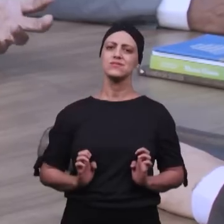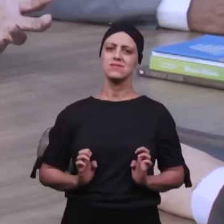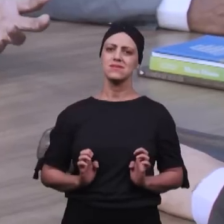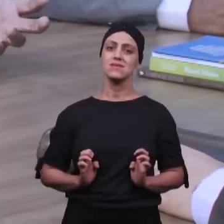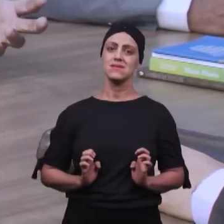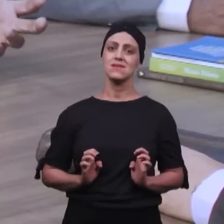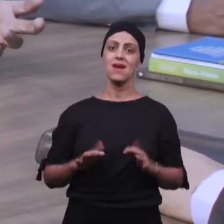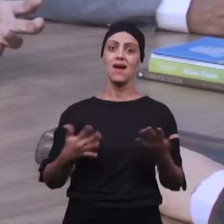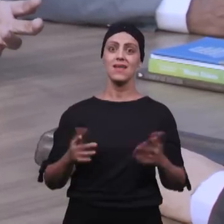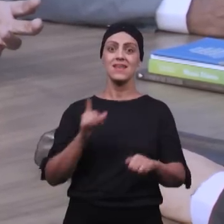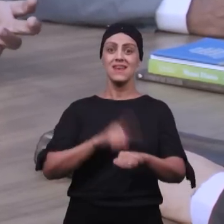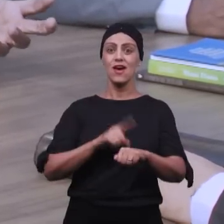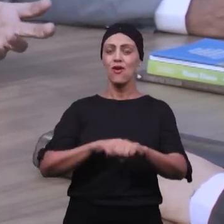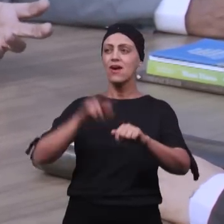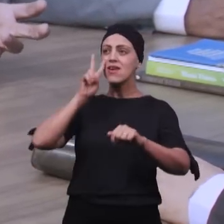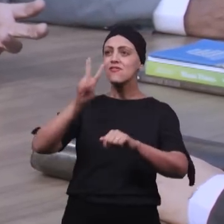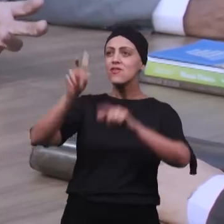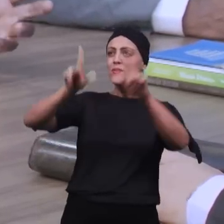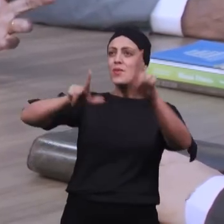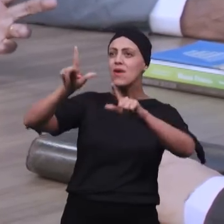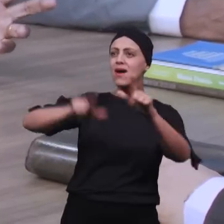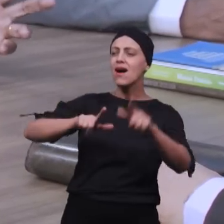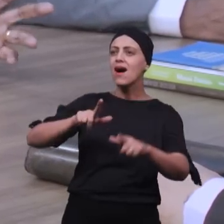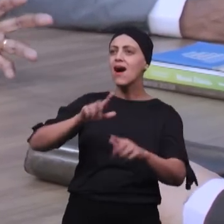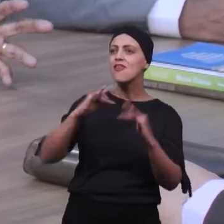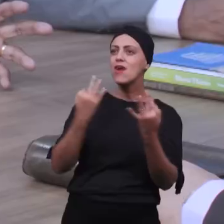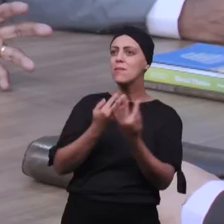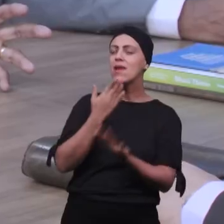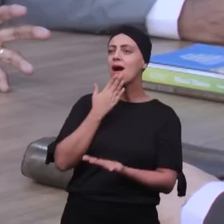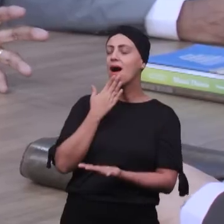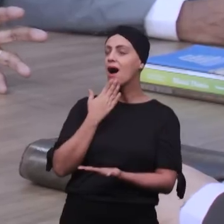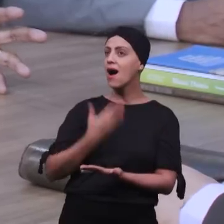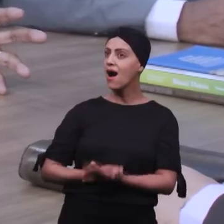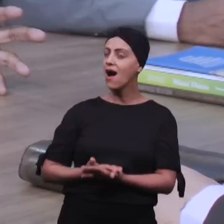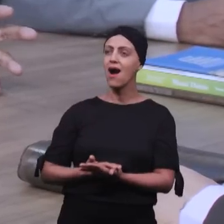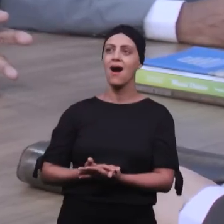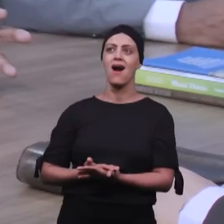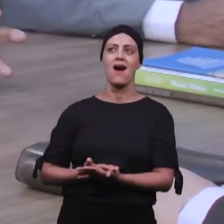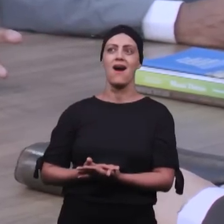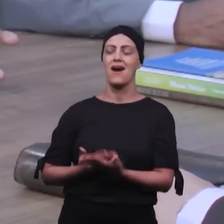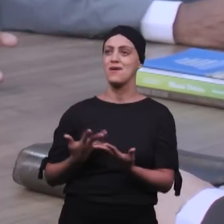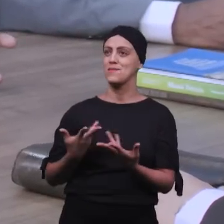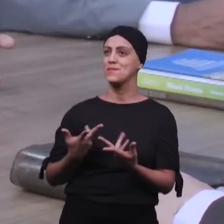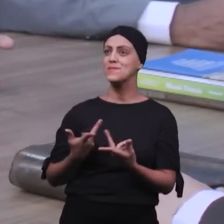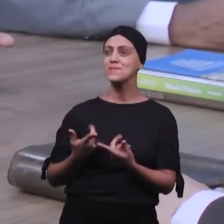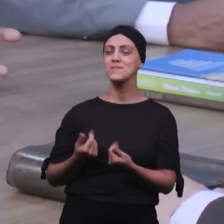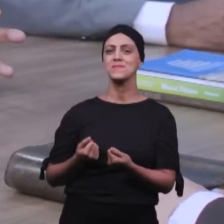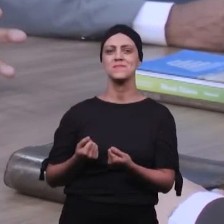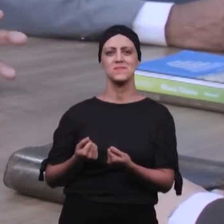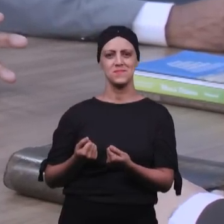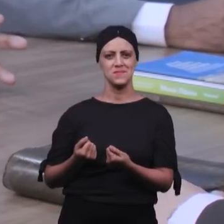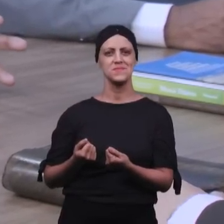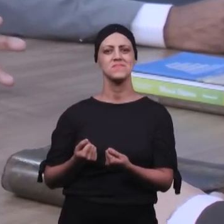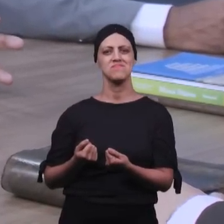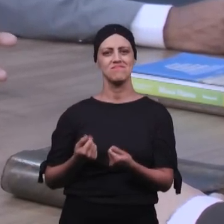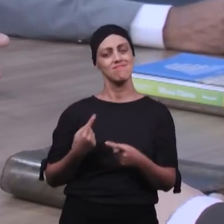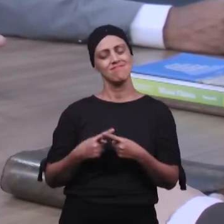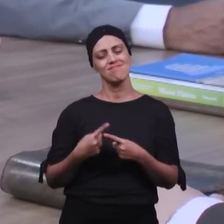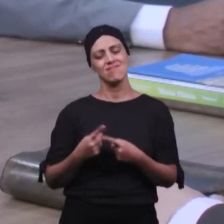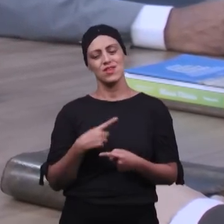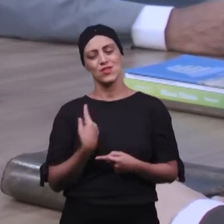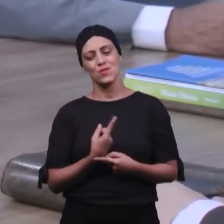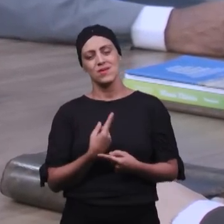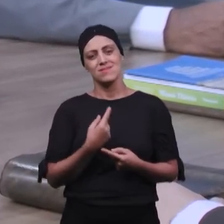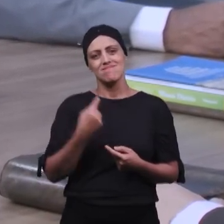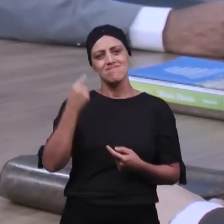tão assim maravilhada, porque a gente procurando manter essa postura, daquilo que nós